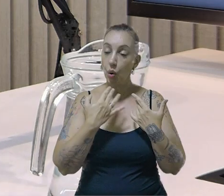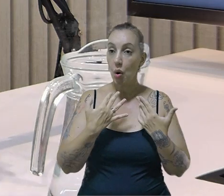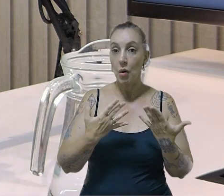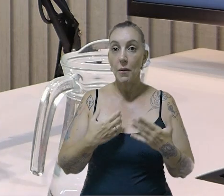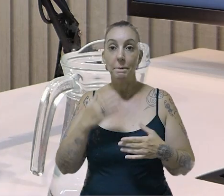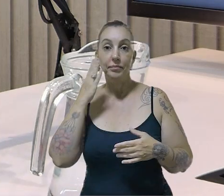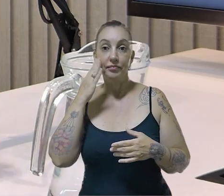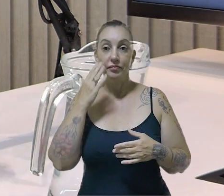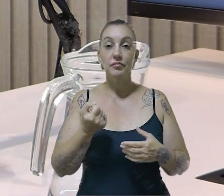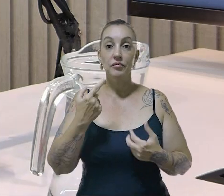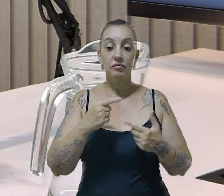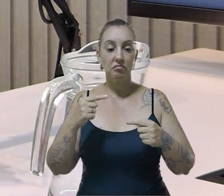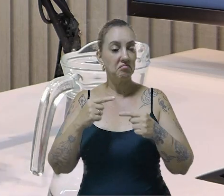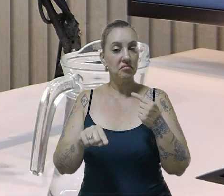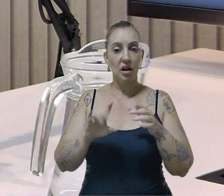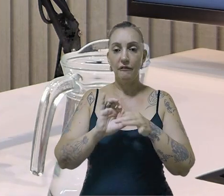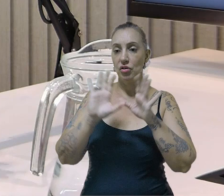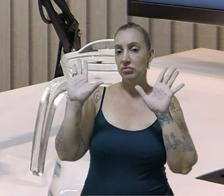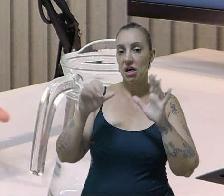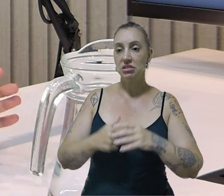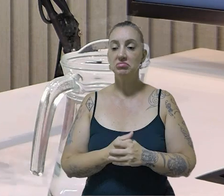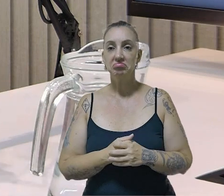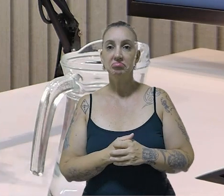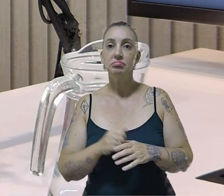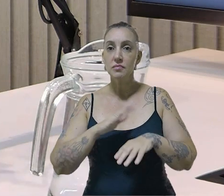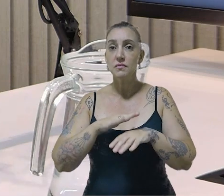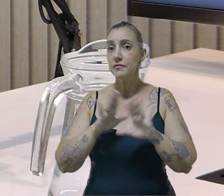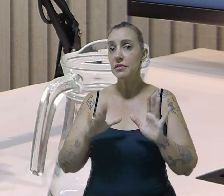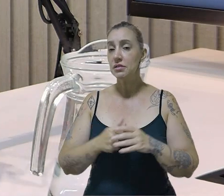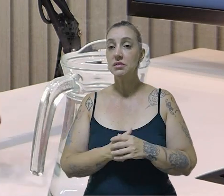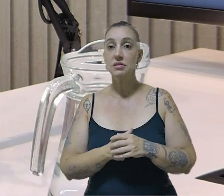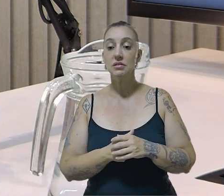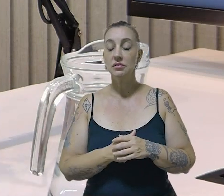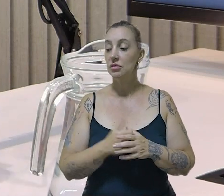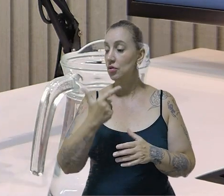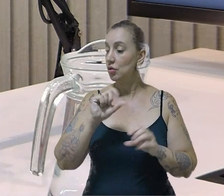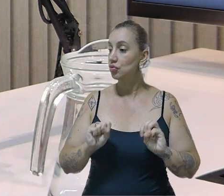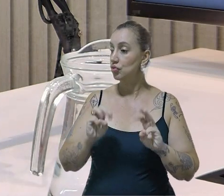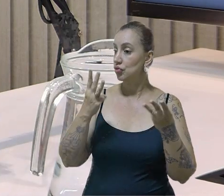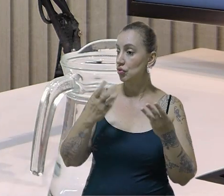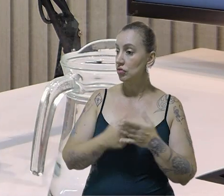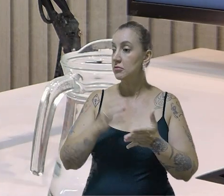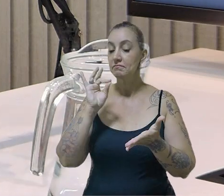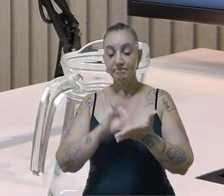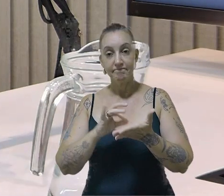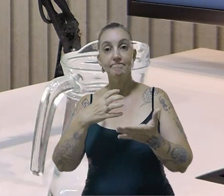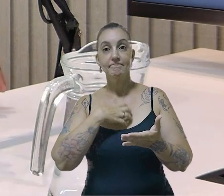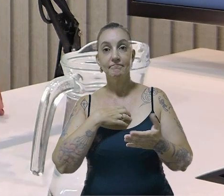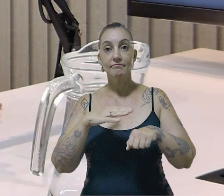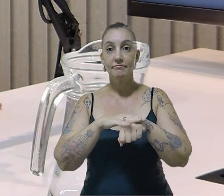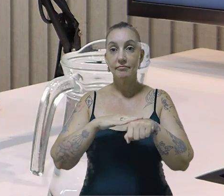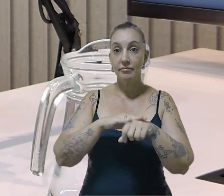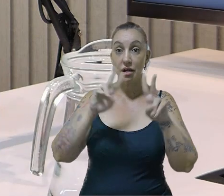tal pra gente ver se a gente tem alguma discordância Mas fica à vontade e aí eu fiz aí já em outros shows a gente realmente sentou para